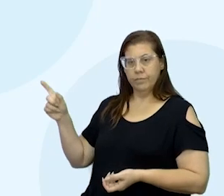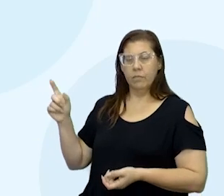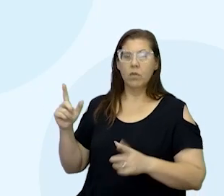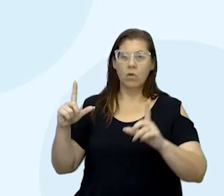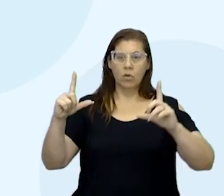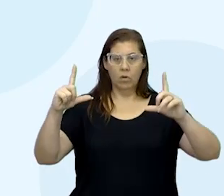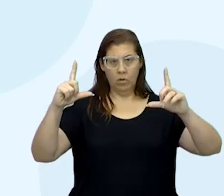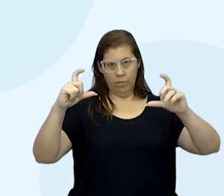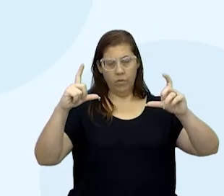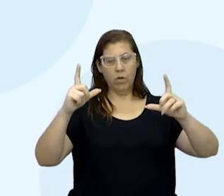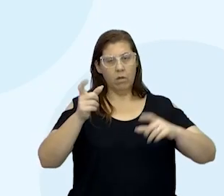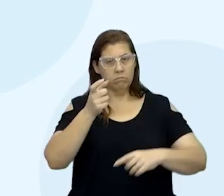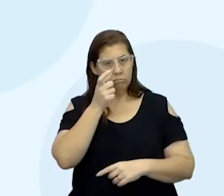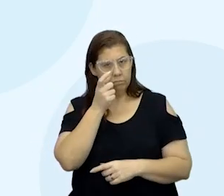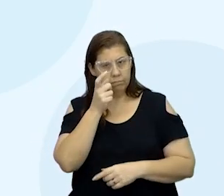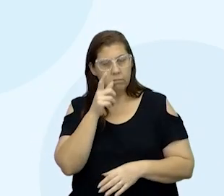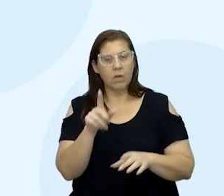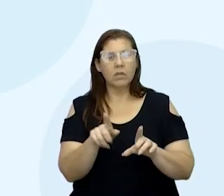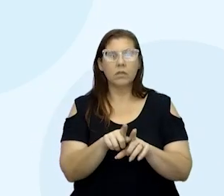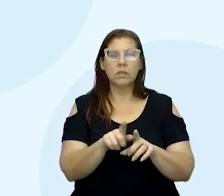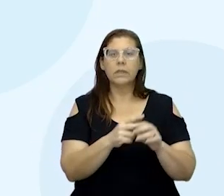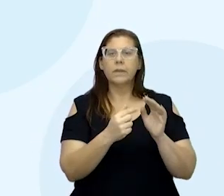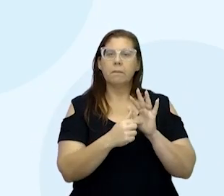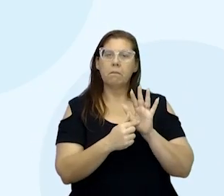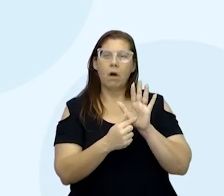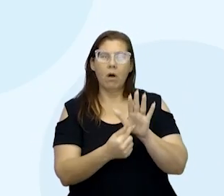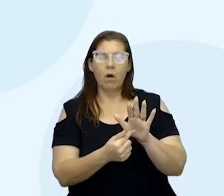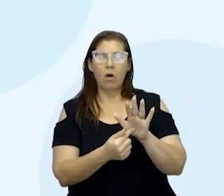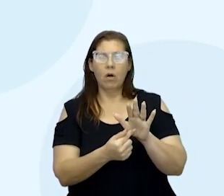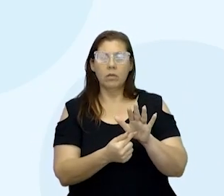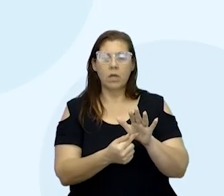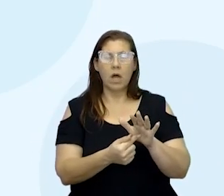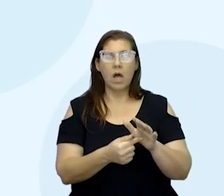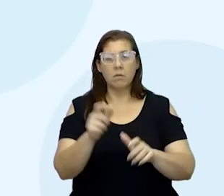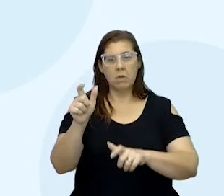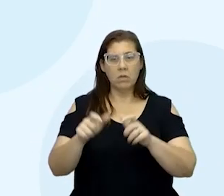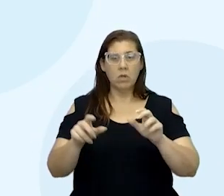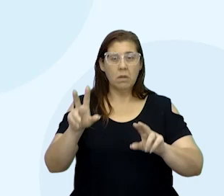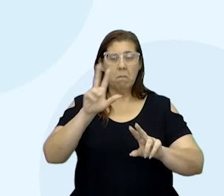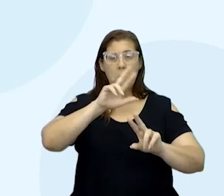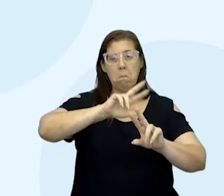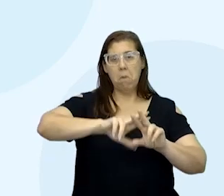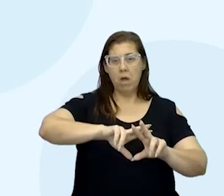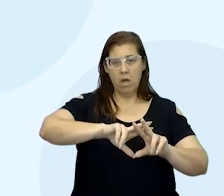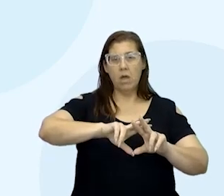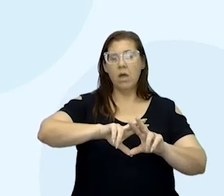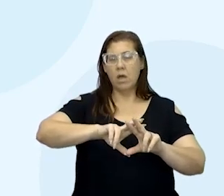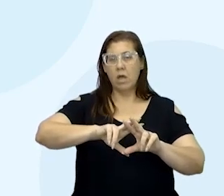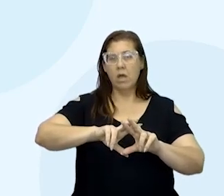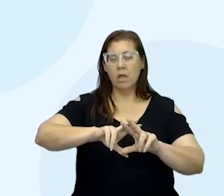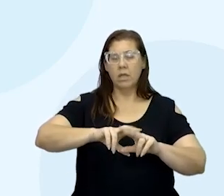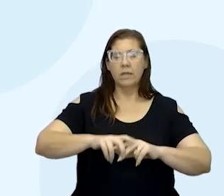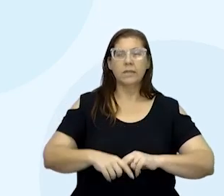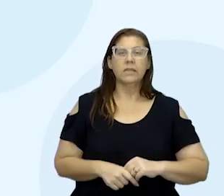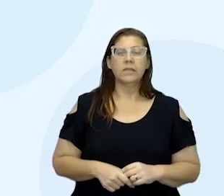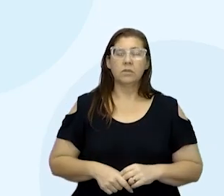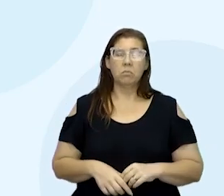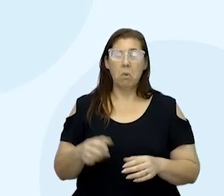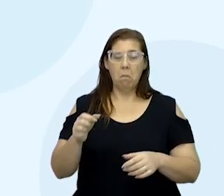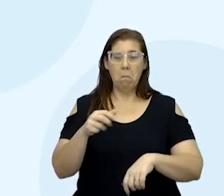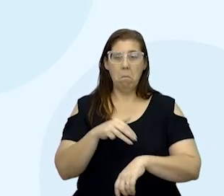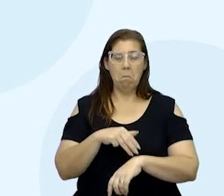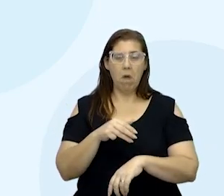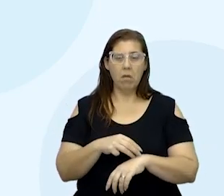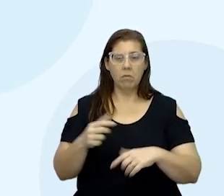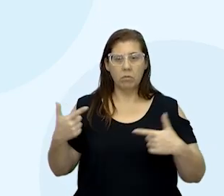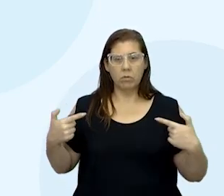fotografia bem interessante, né, que mostra aí os prisioneiros de Canudos nos últimos dias do conflito, tá? Então lá